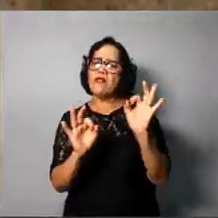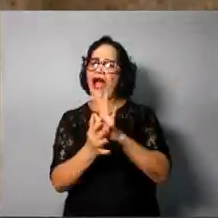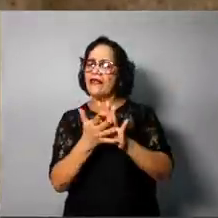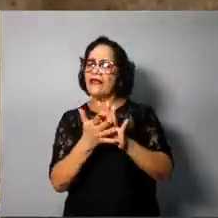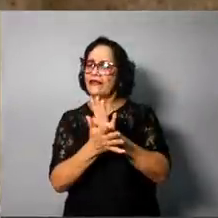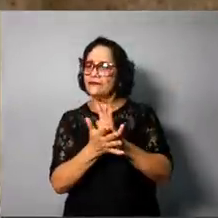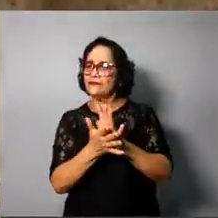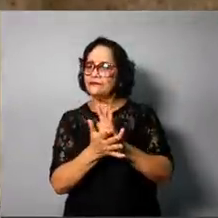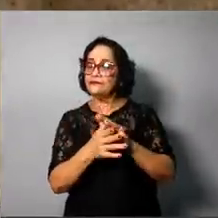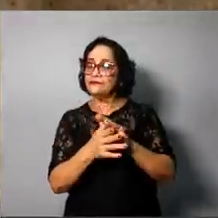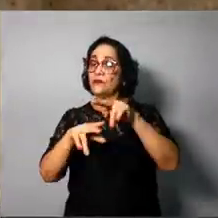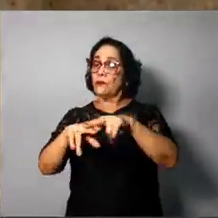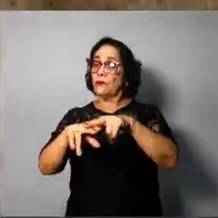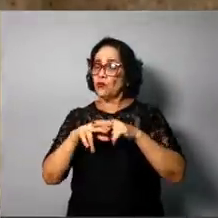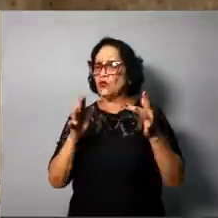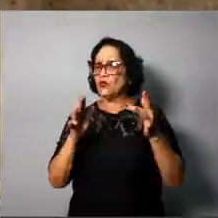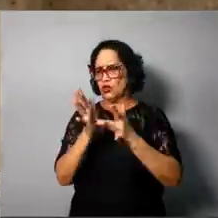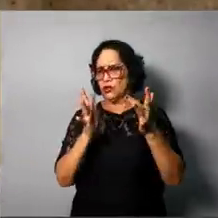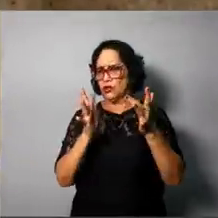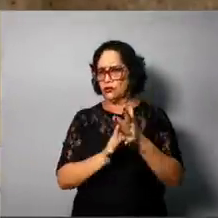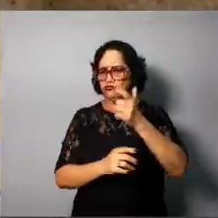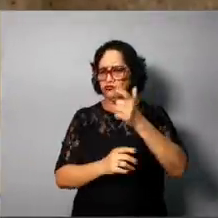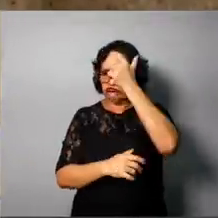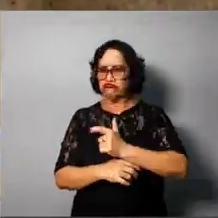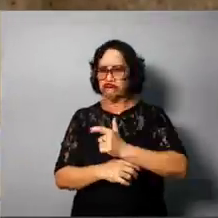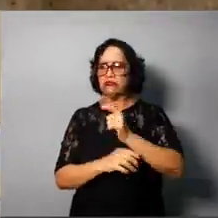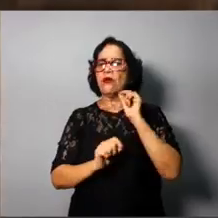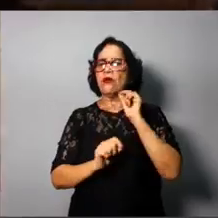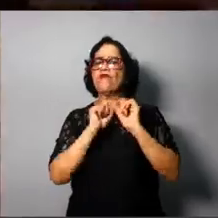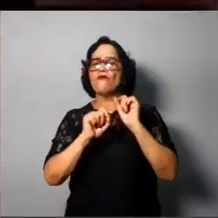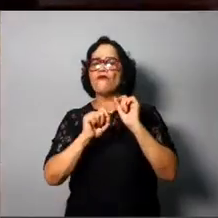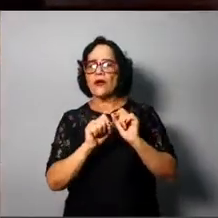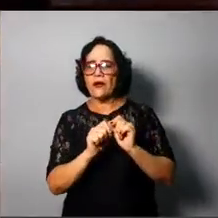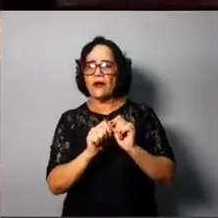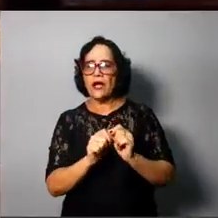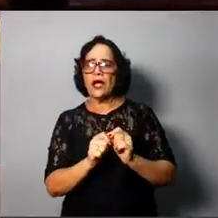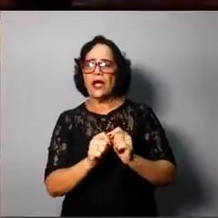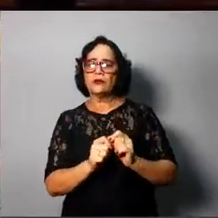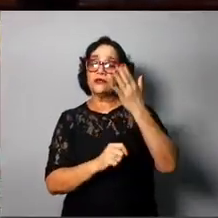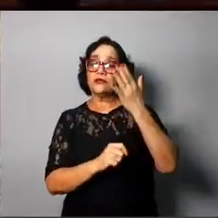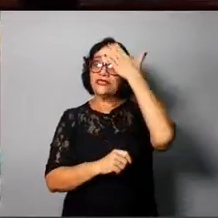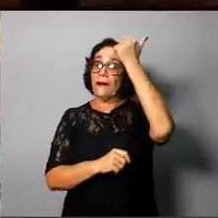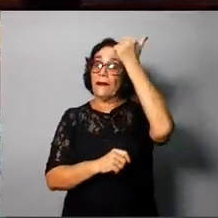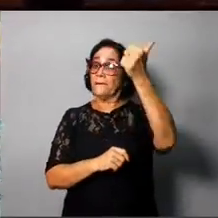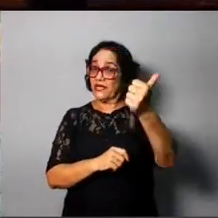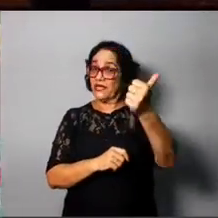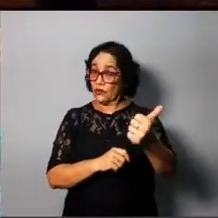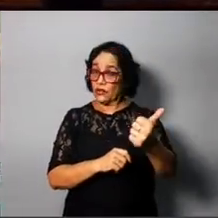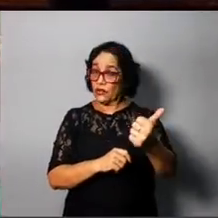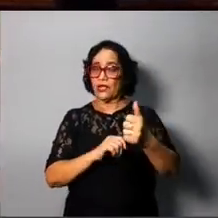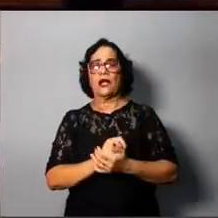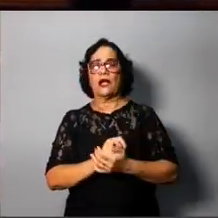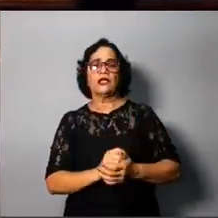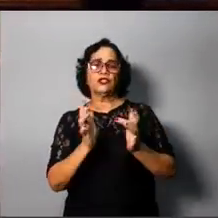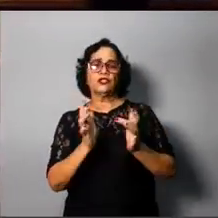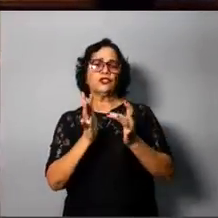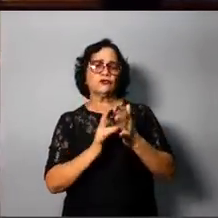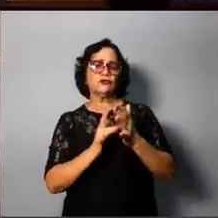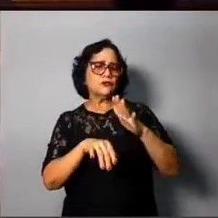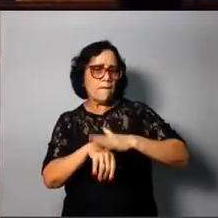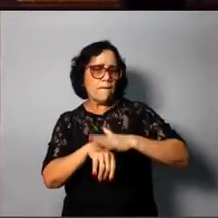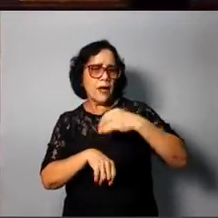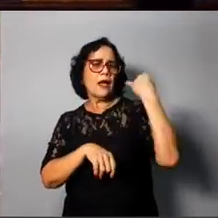que Ele, com a sua sabedoria, Ele é muito mais do